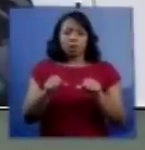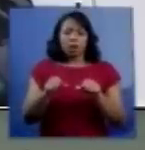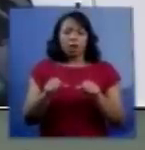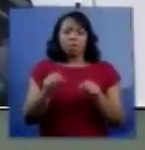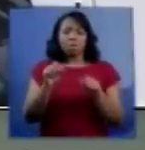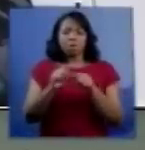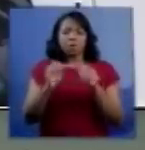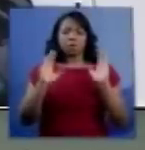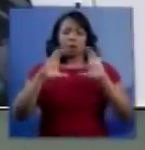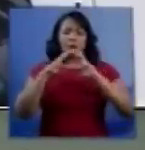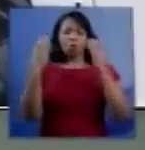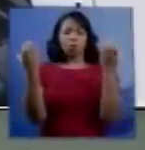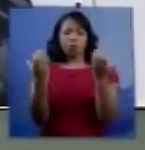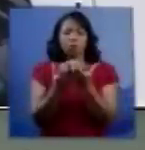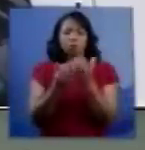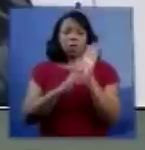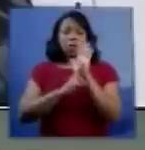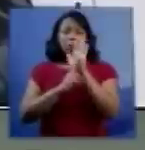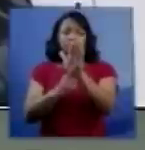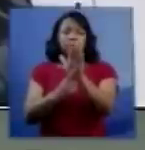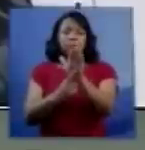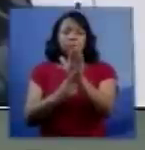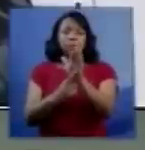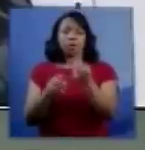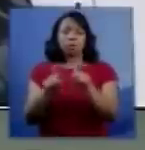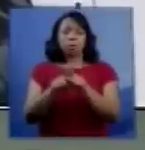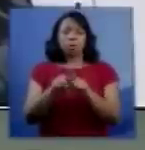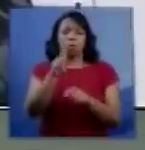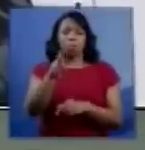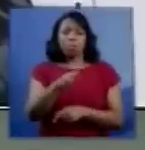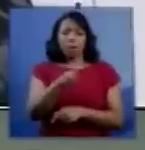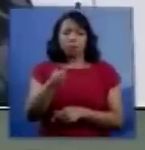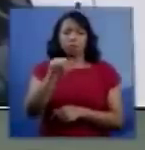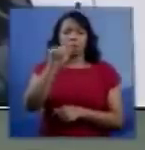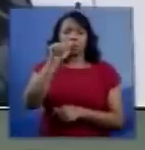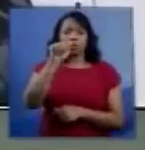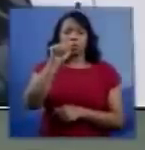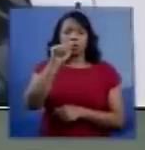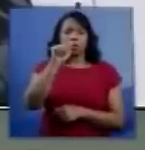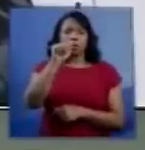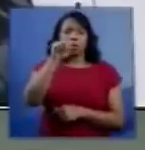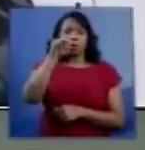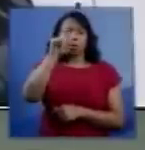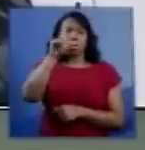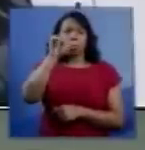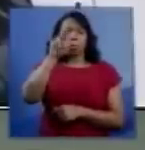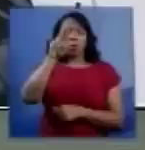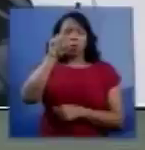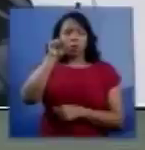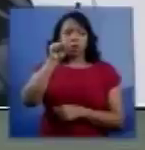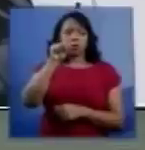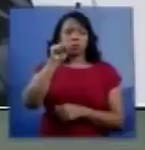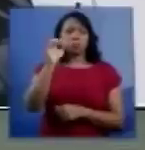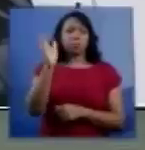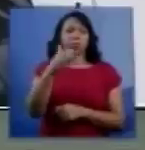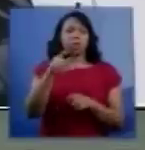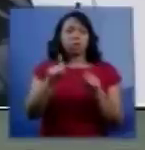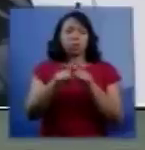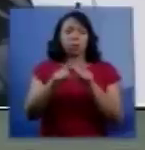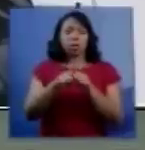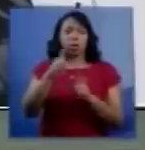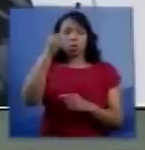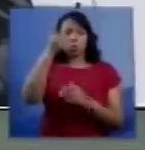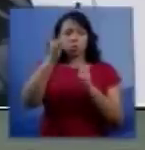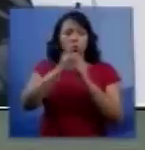conferência representada pelo padre luí Antônio Bento Doutor em